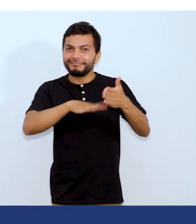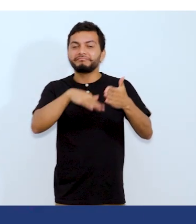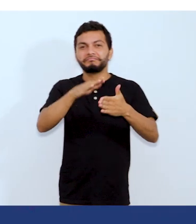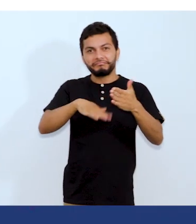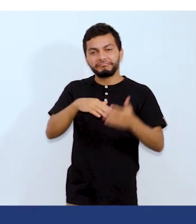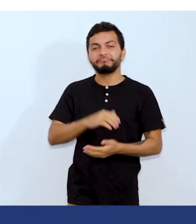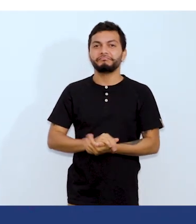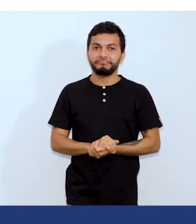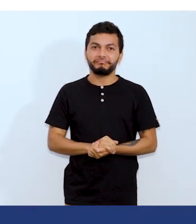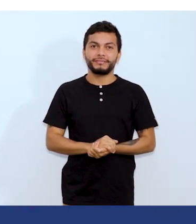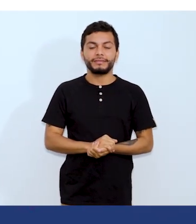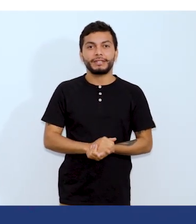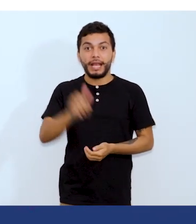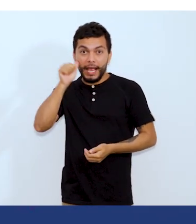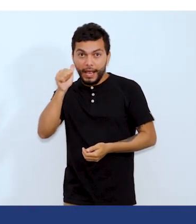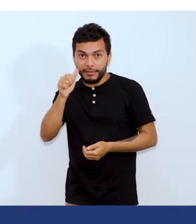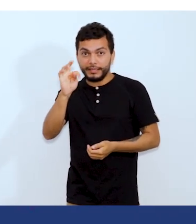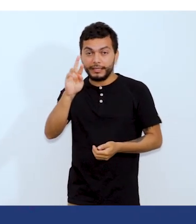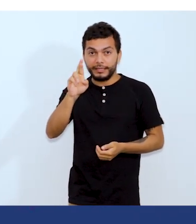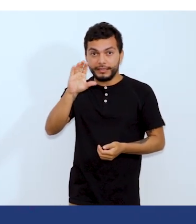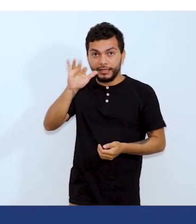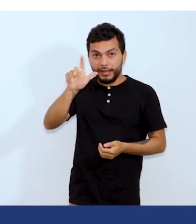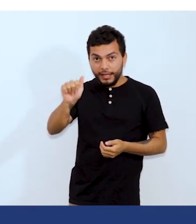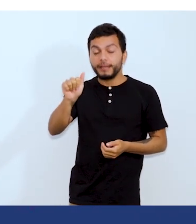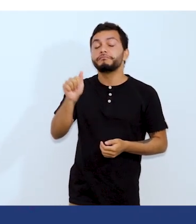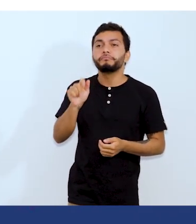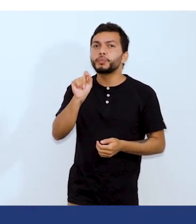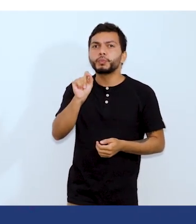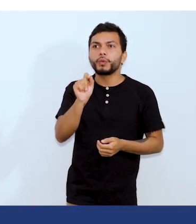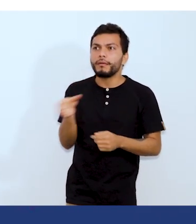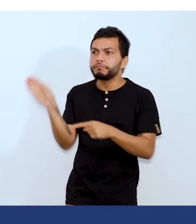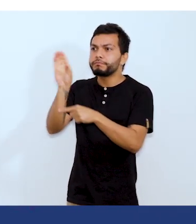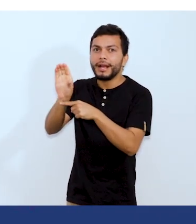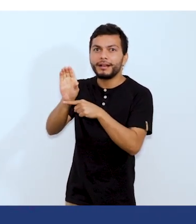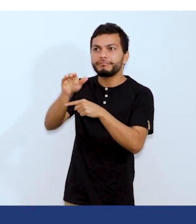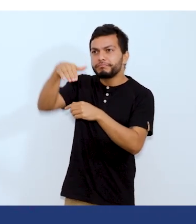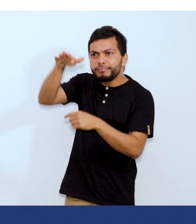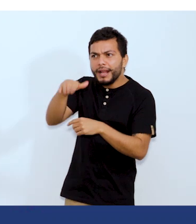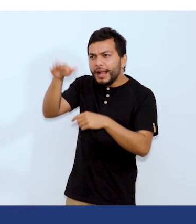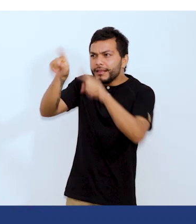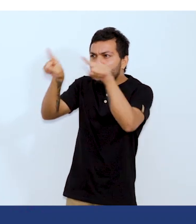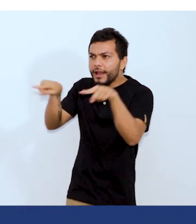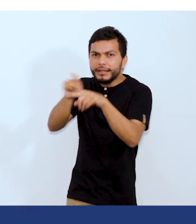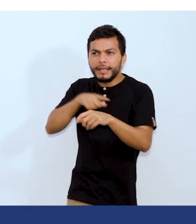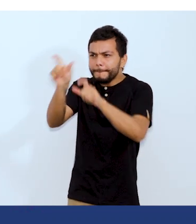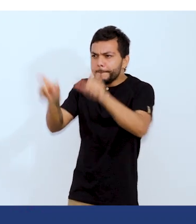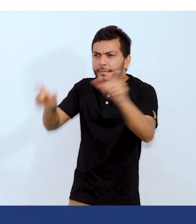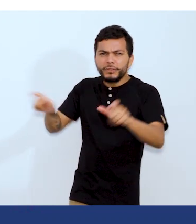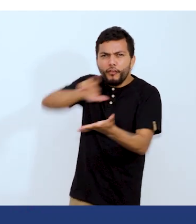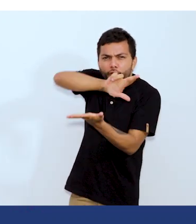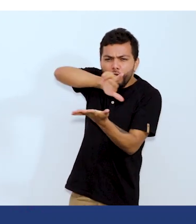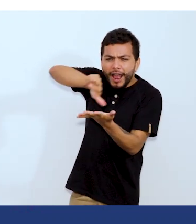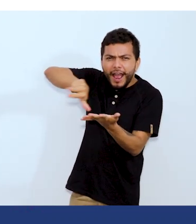tela Operários. Tarsila do Amaral, ela coloca ali uma diversidade de pessoas, uma pluralidade de